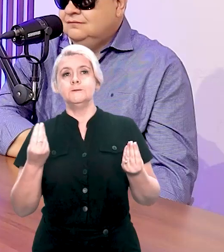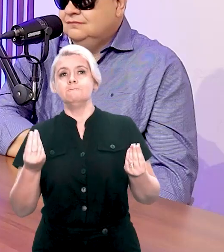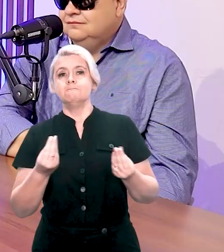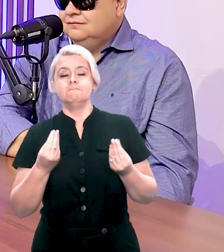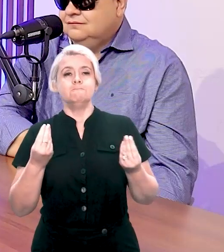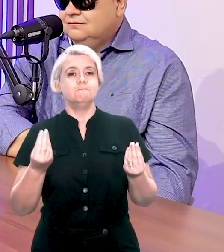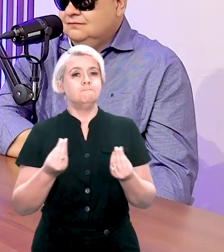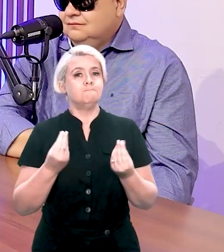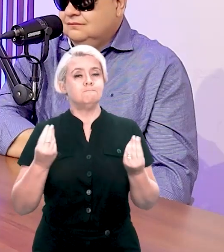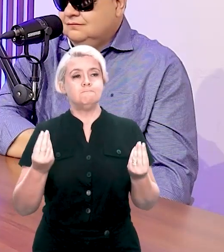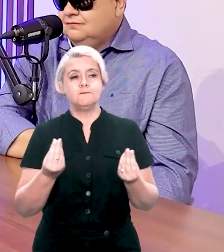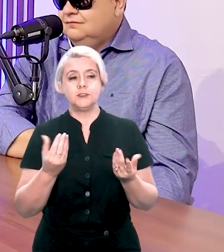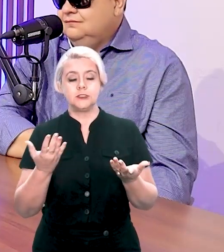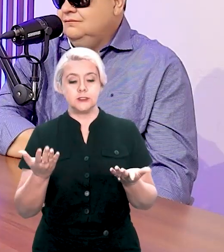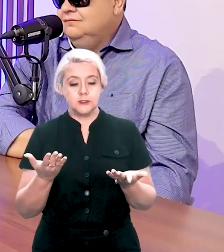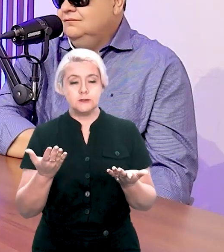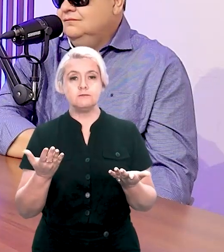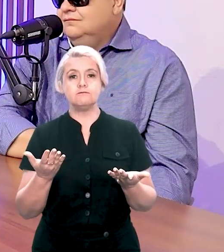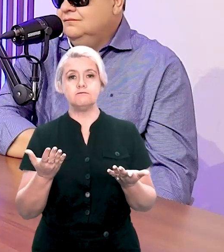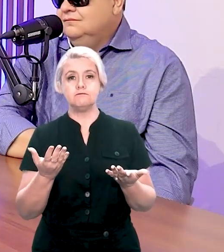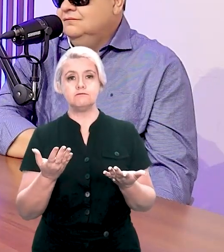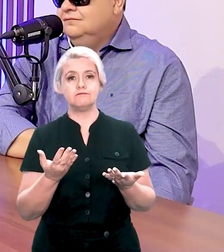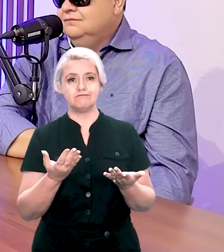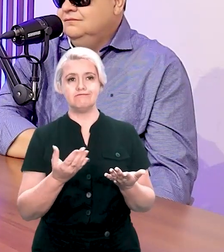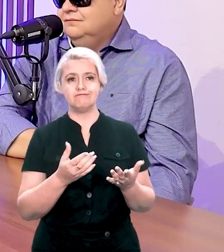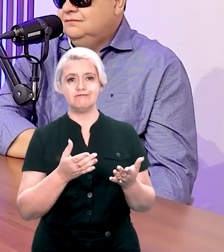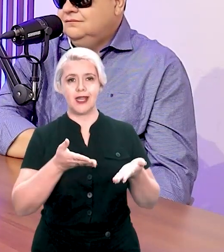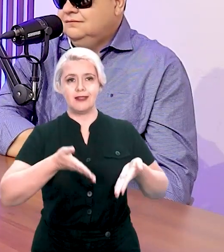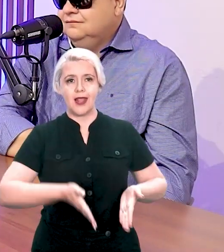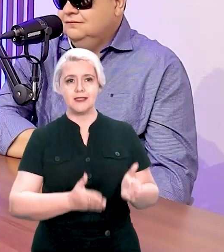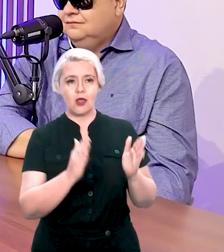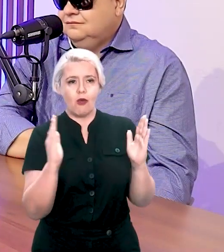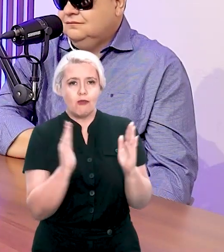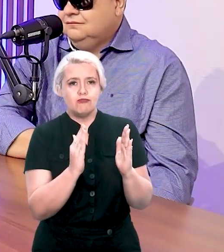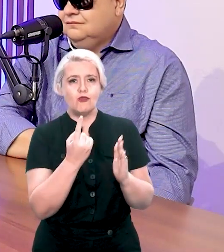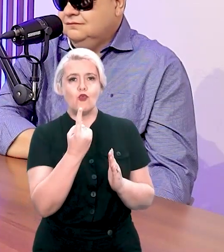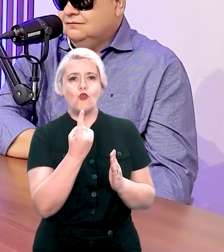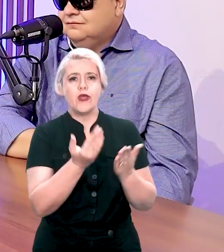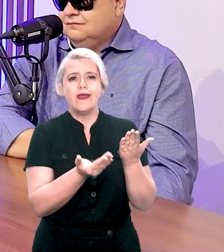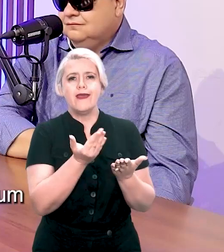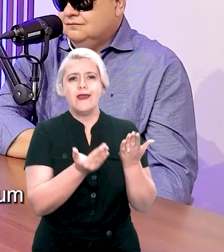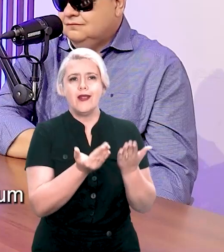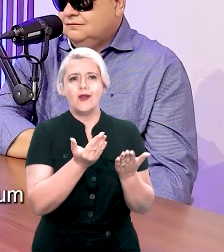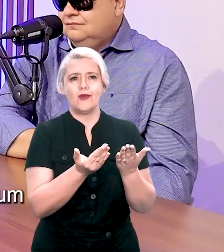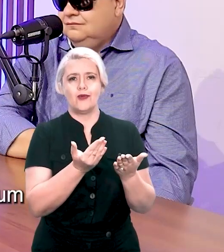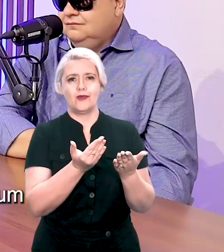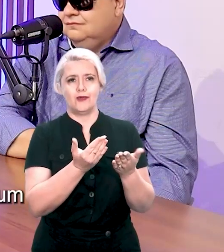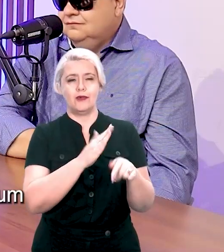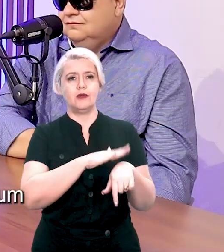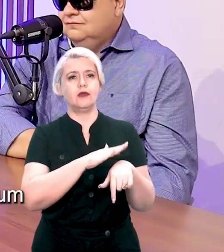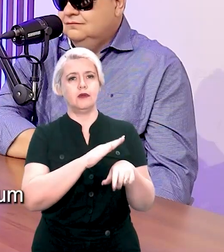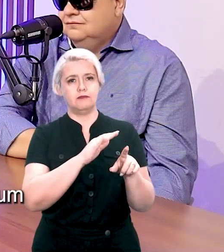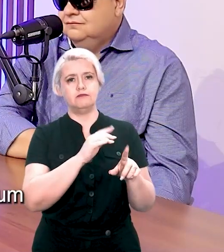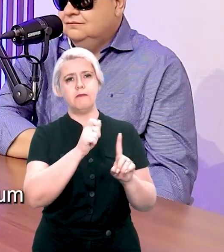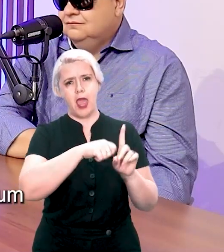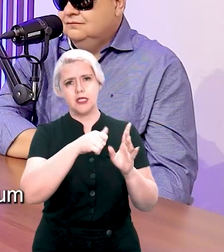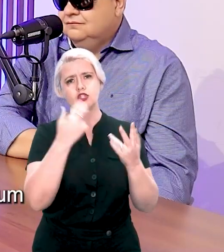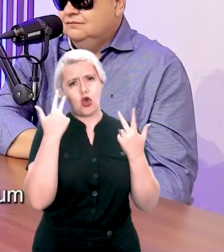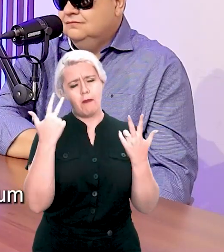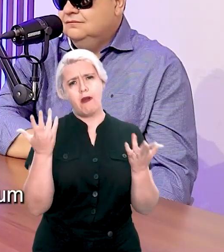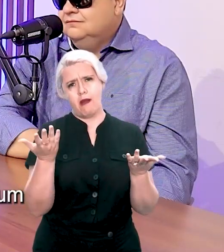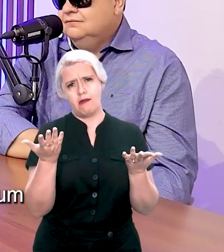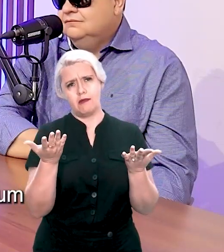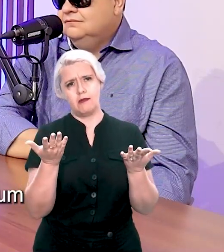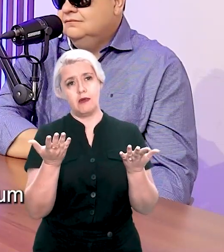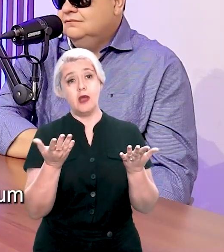porque 1 quilo, né? Parto num tempo normal, porque quando